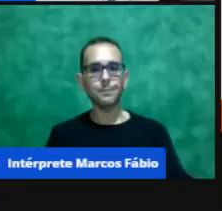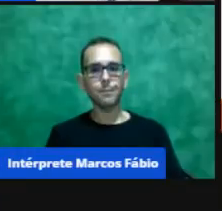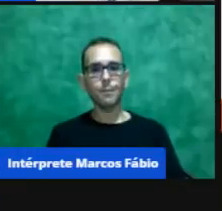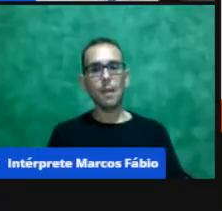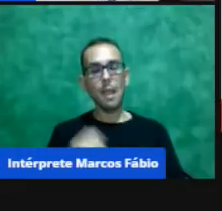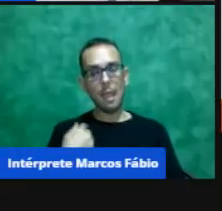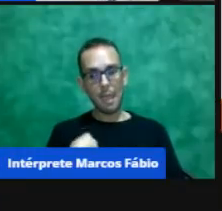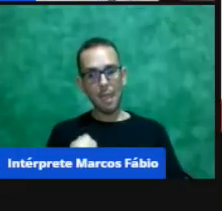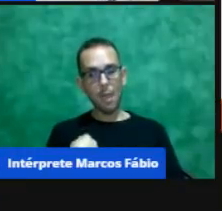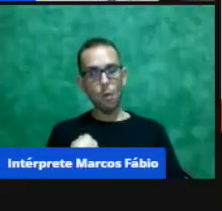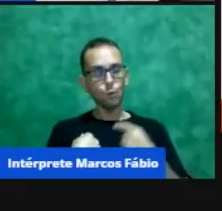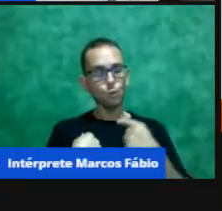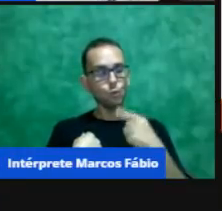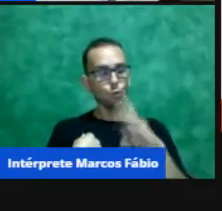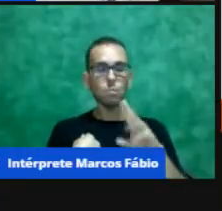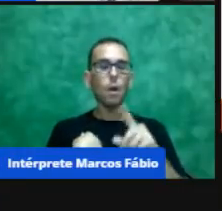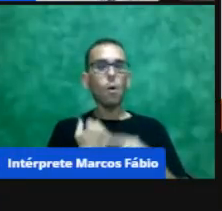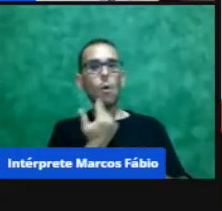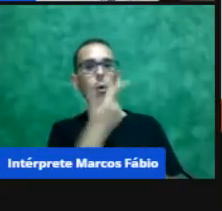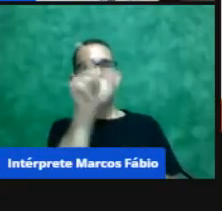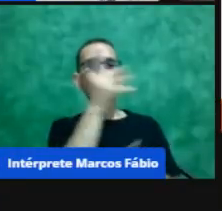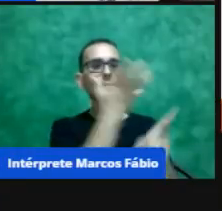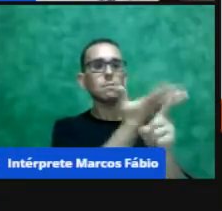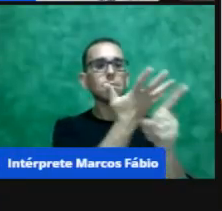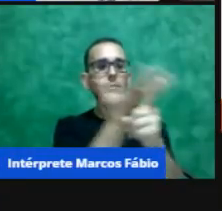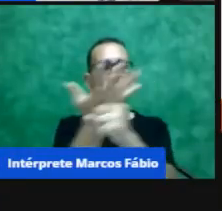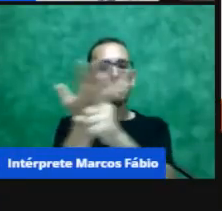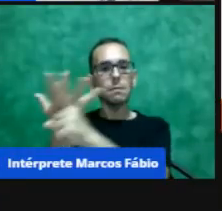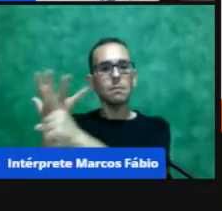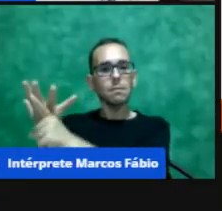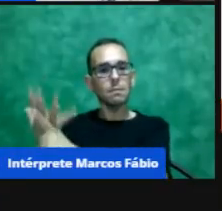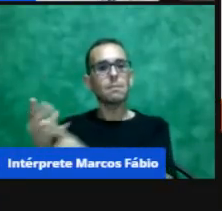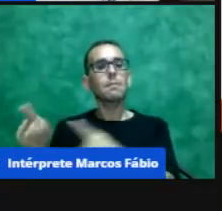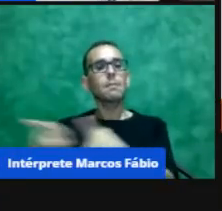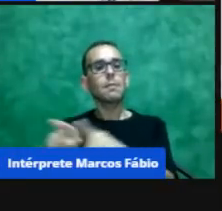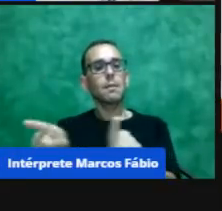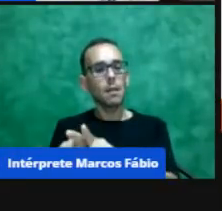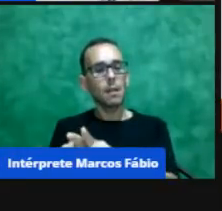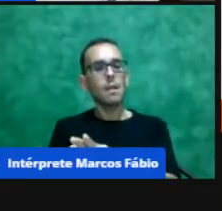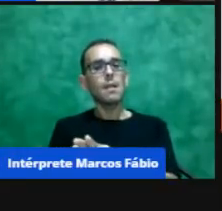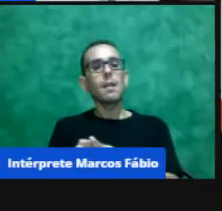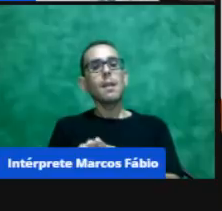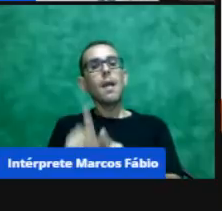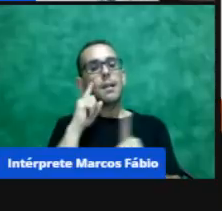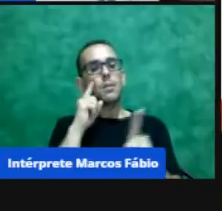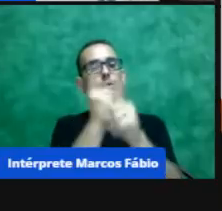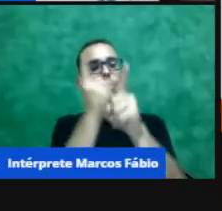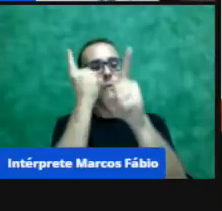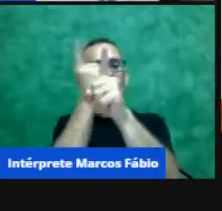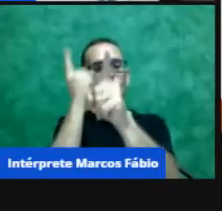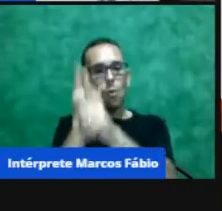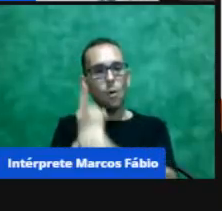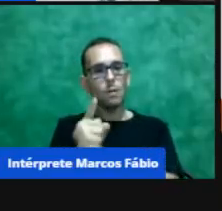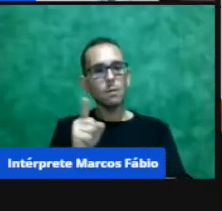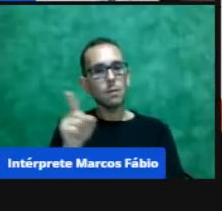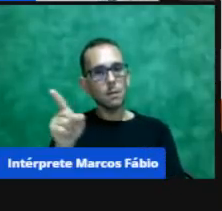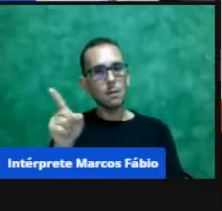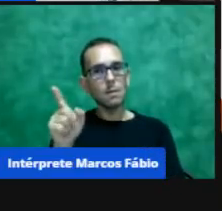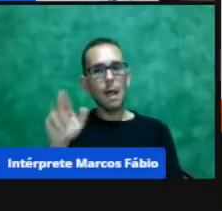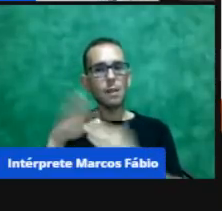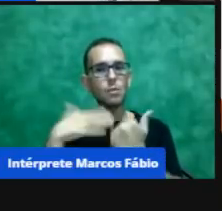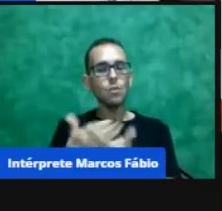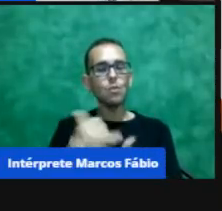eu, outros professores também de outras áreas estão fazendo, né, esses encontros, lá no João Cândido